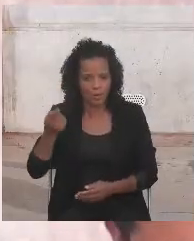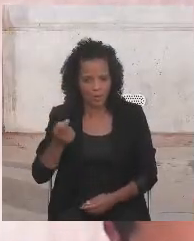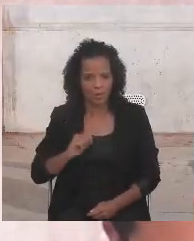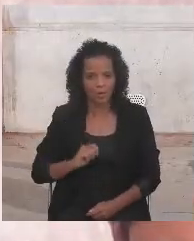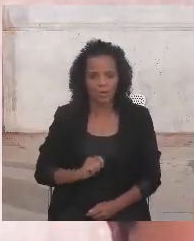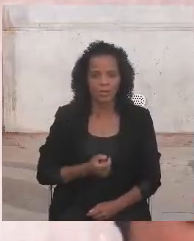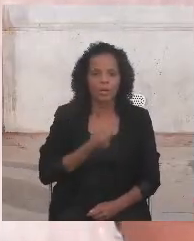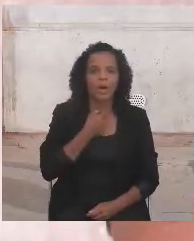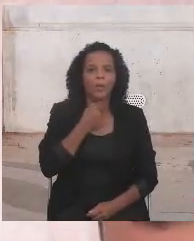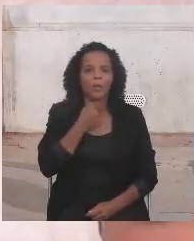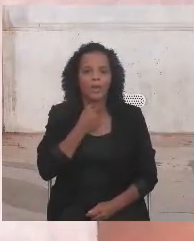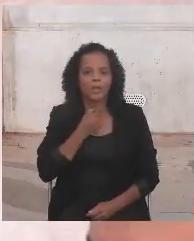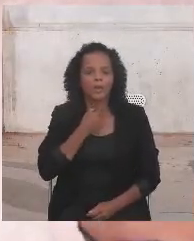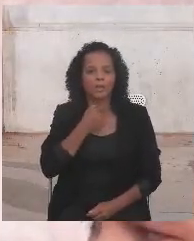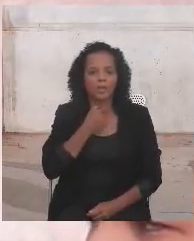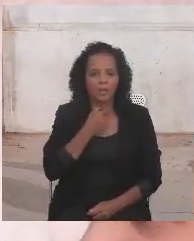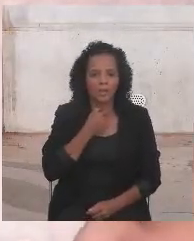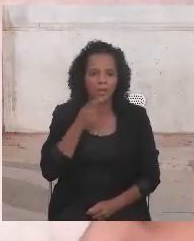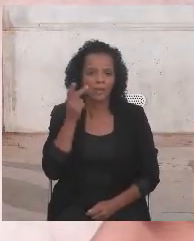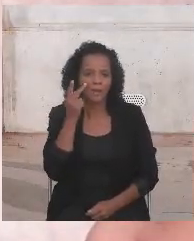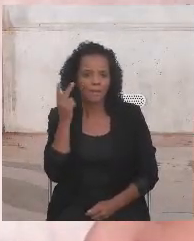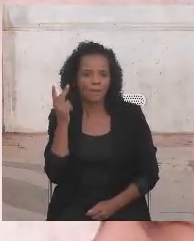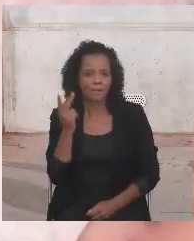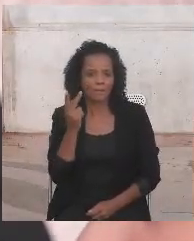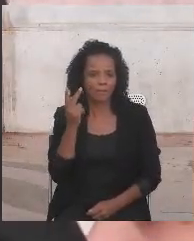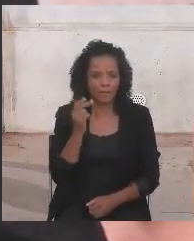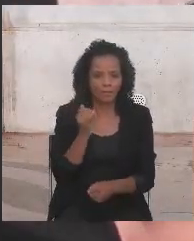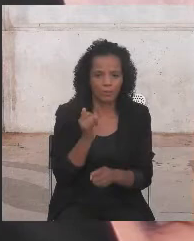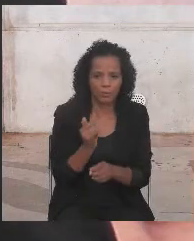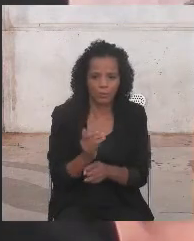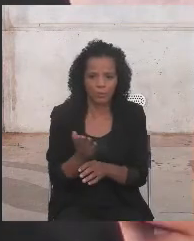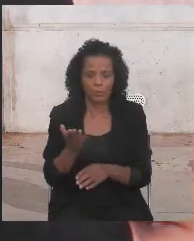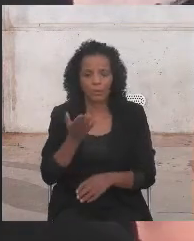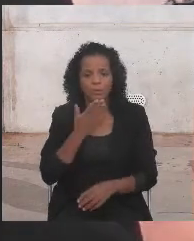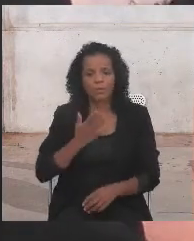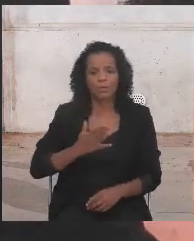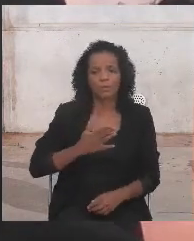aguardente de vida e medronho que me